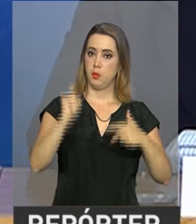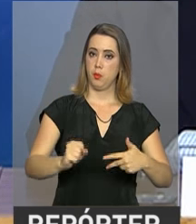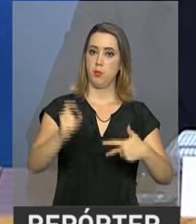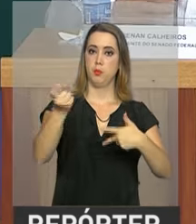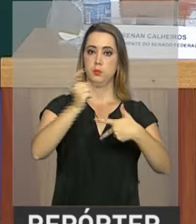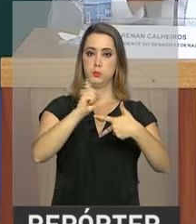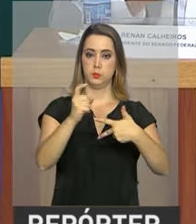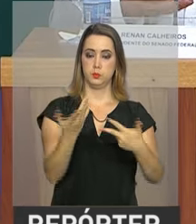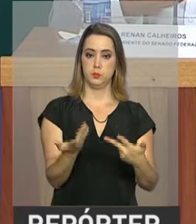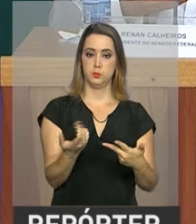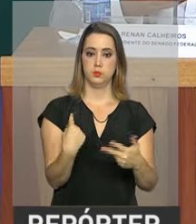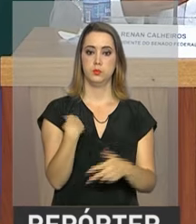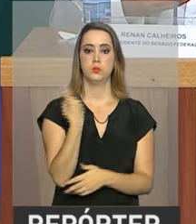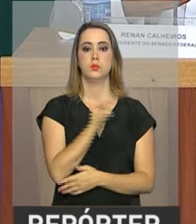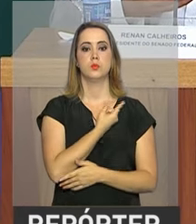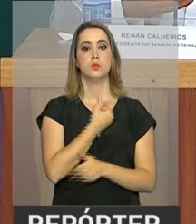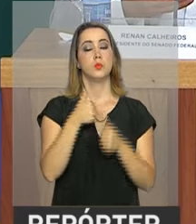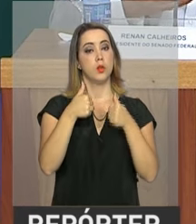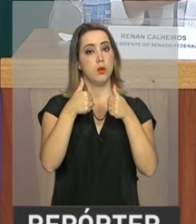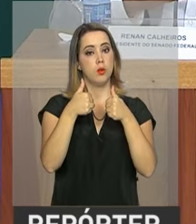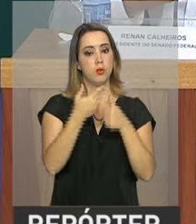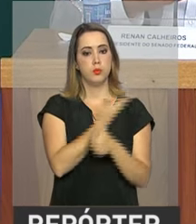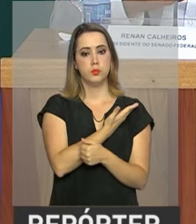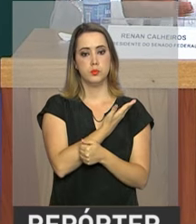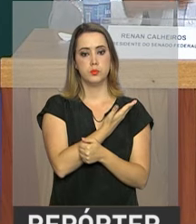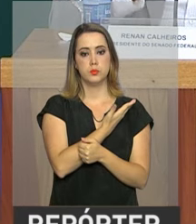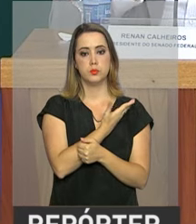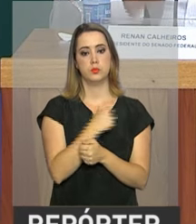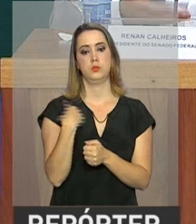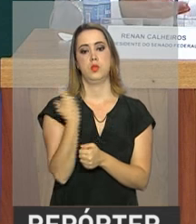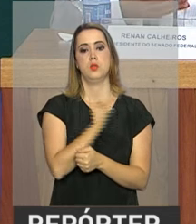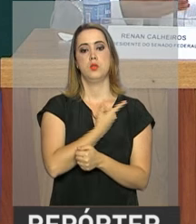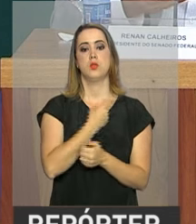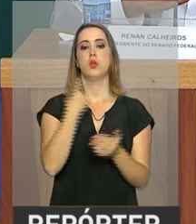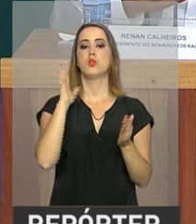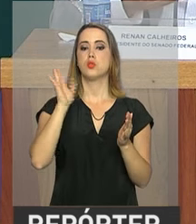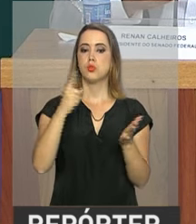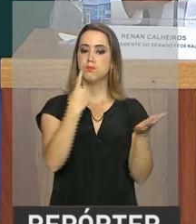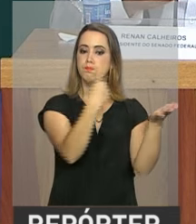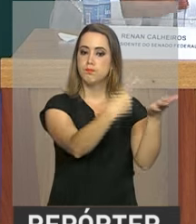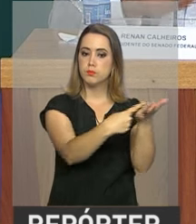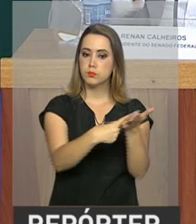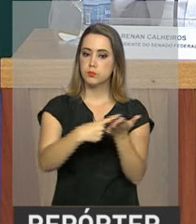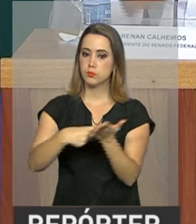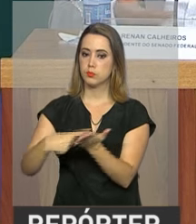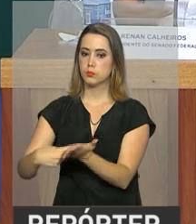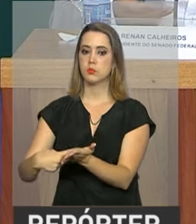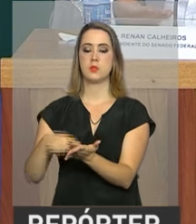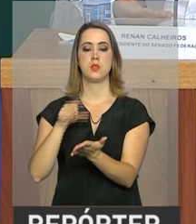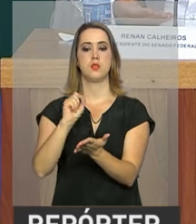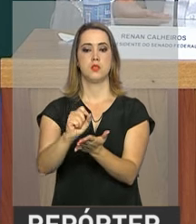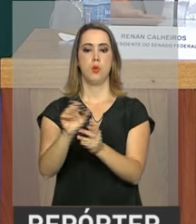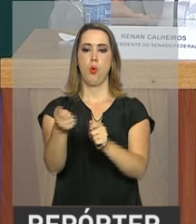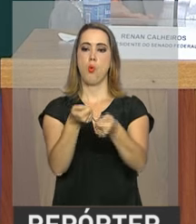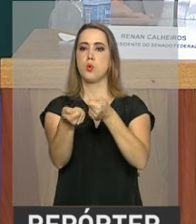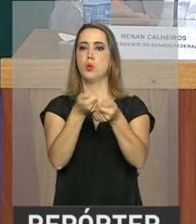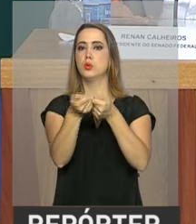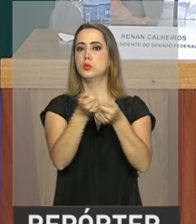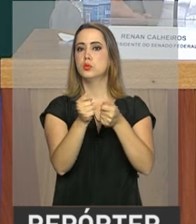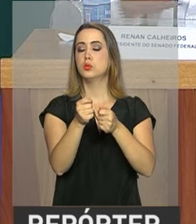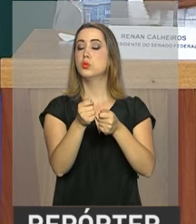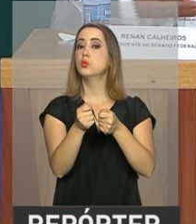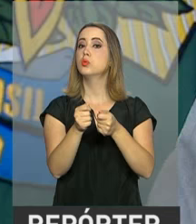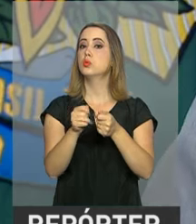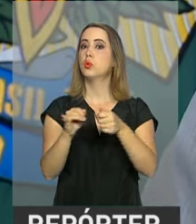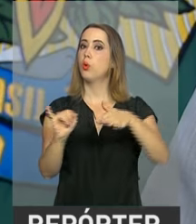Executivo. Nós aqui estamos fazendo um acordo, um ajuste institucional,